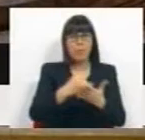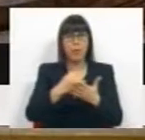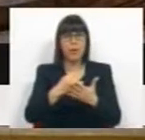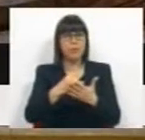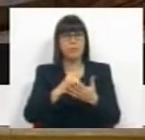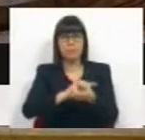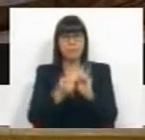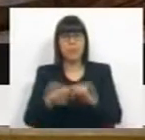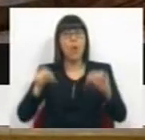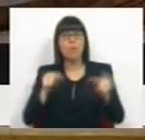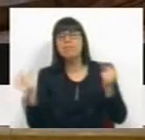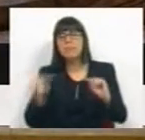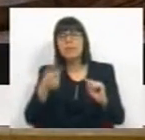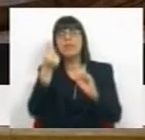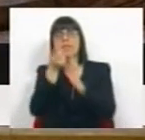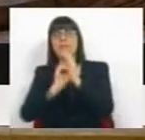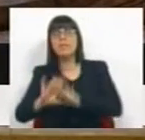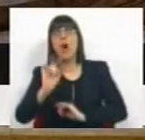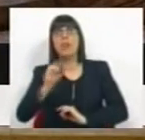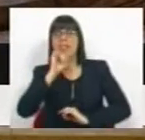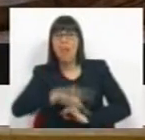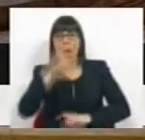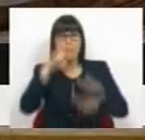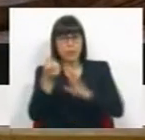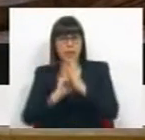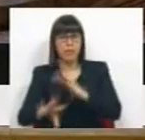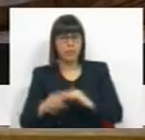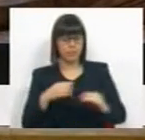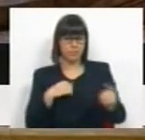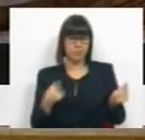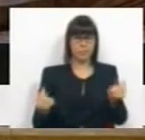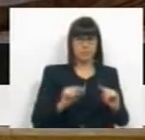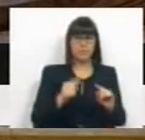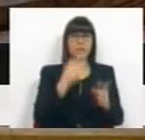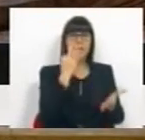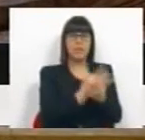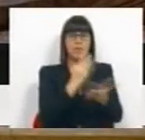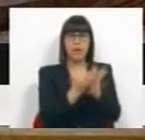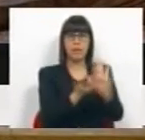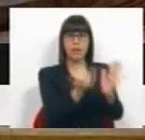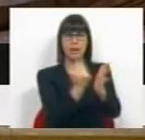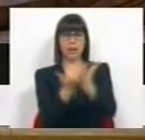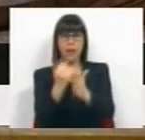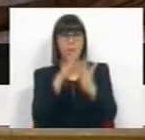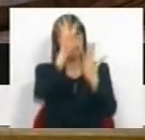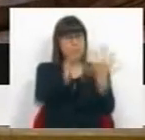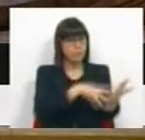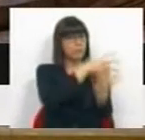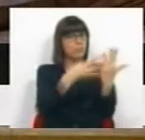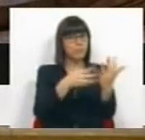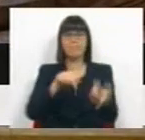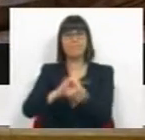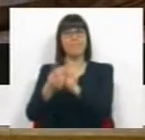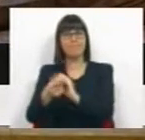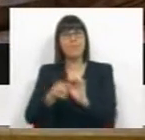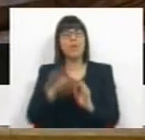sociais, discutimos quanto se devolve às famílias. Em vez de discutirmos quantos feriados se removem do calendário,